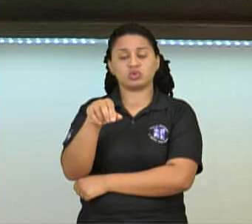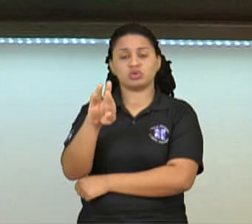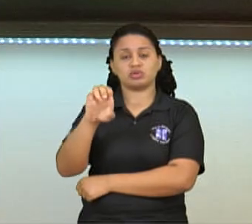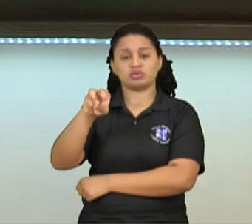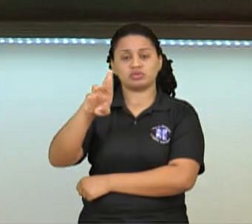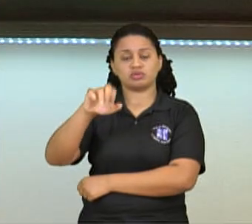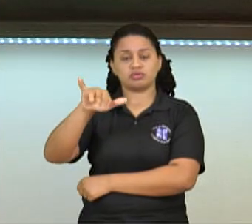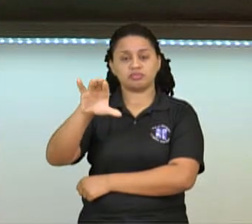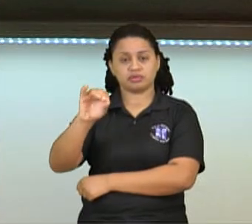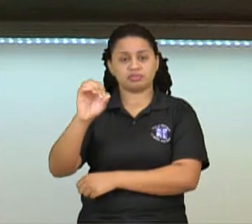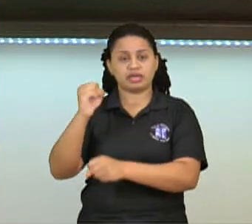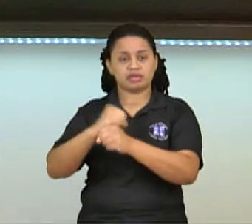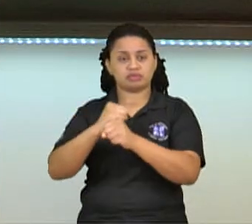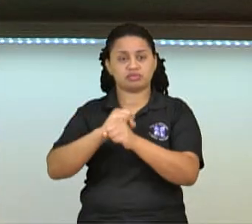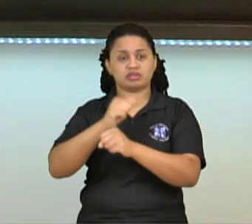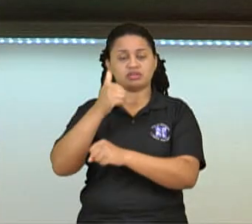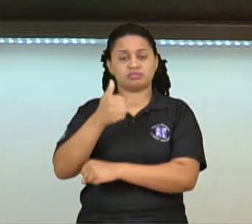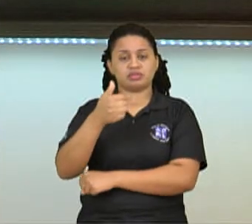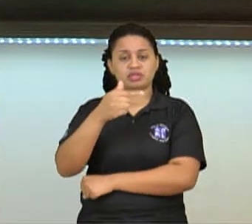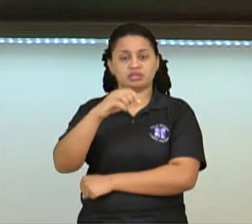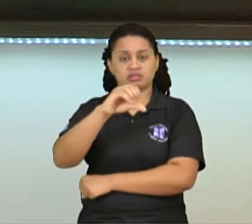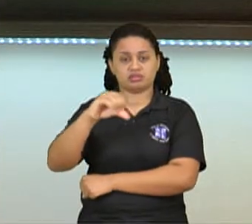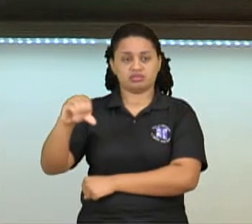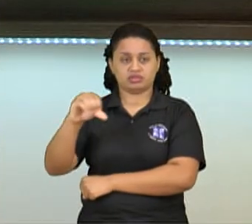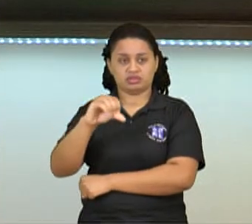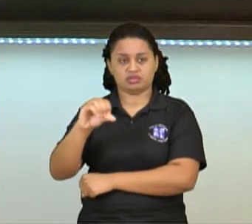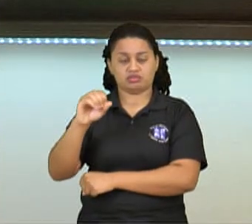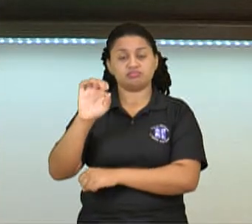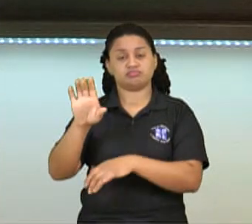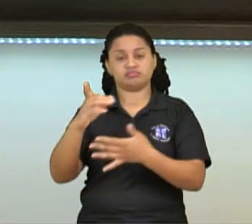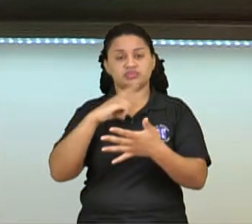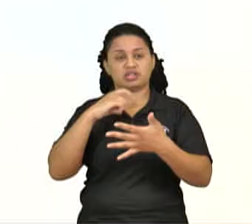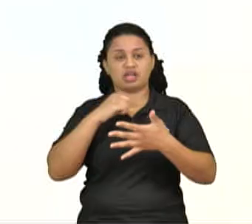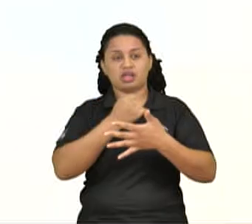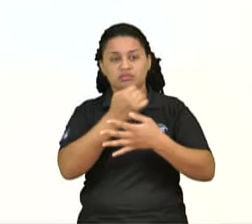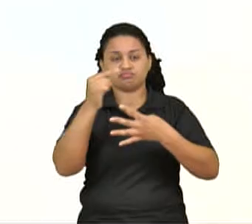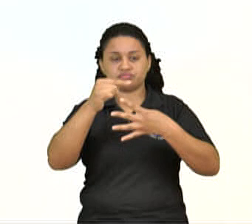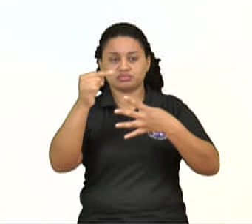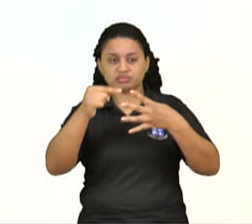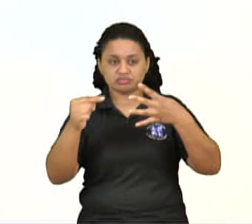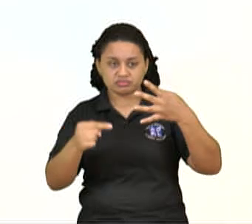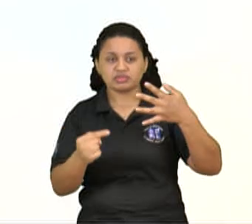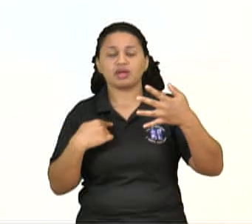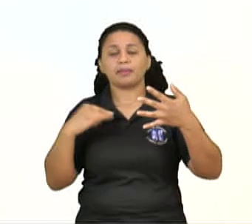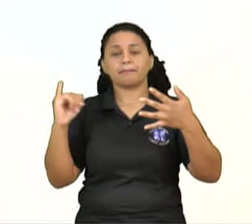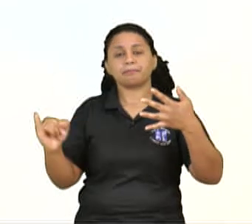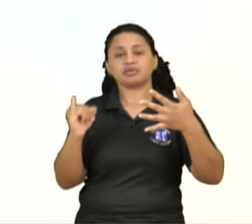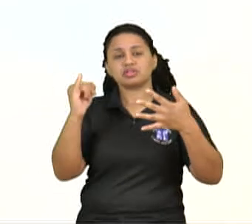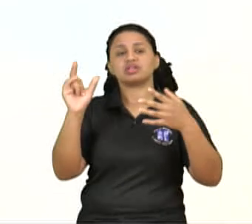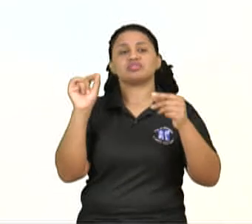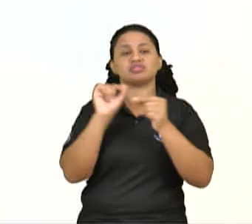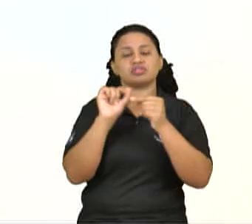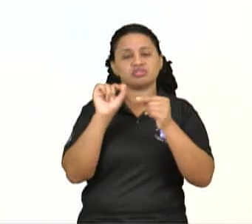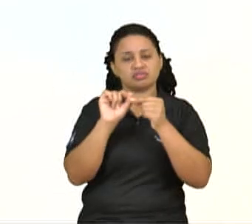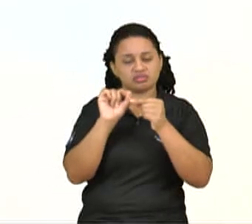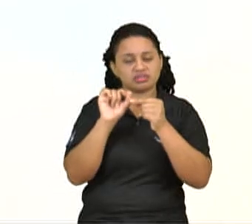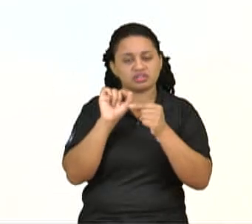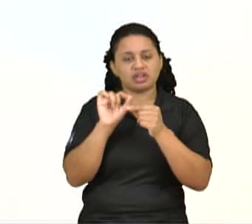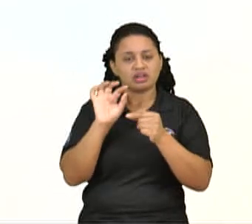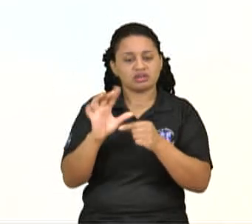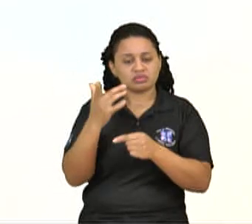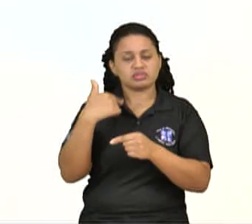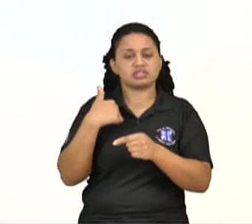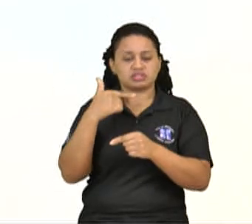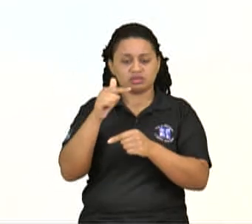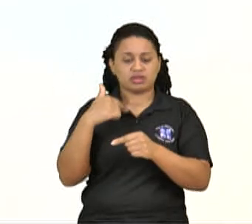de 1799. E aqui alguns dos pontos importantes, né, que levaram então a esse golpe